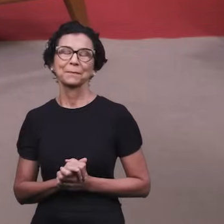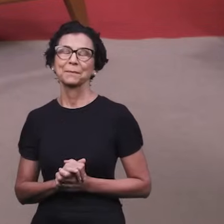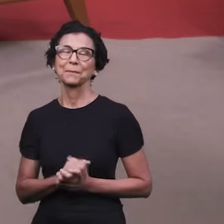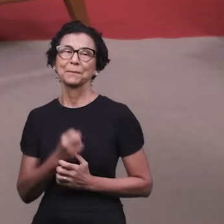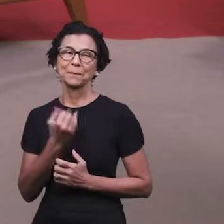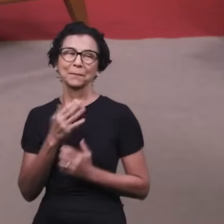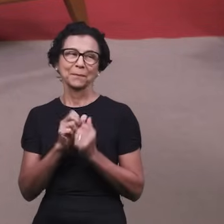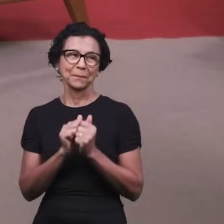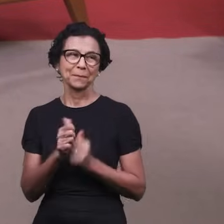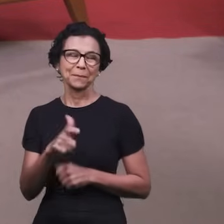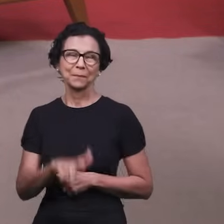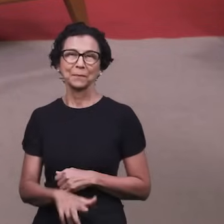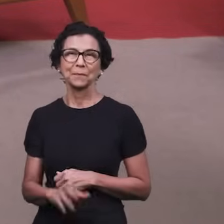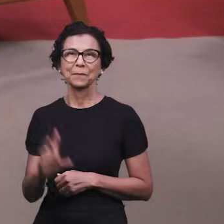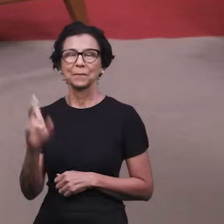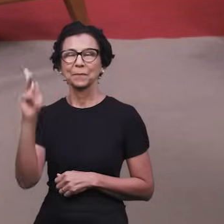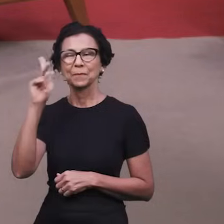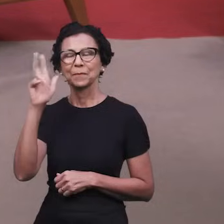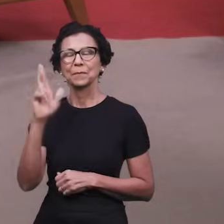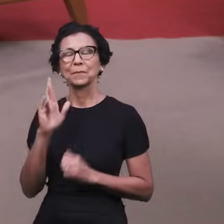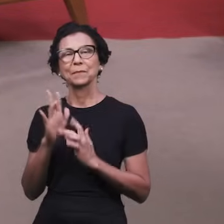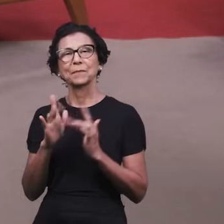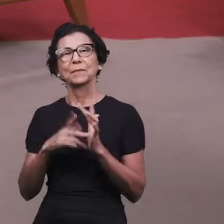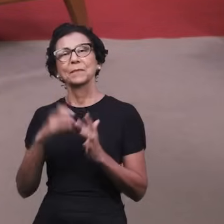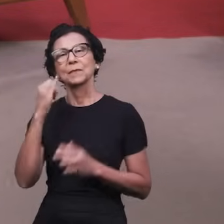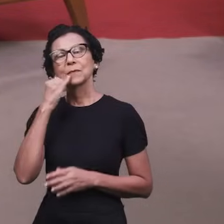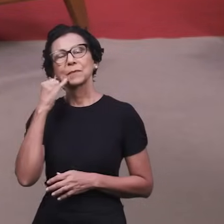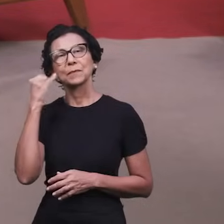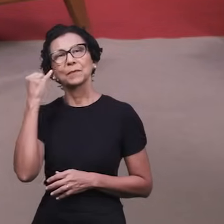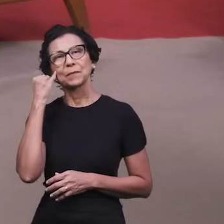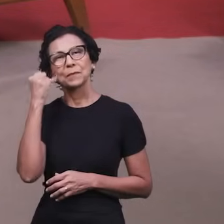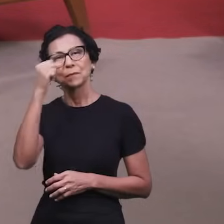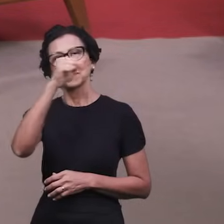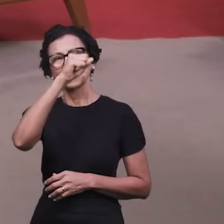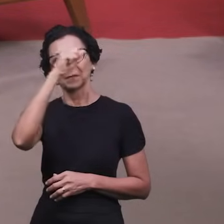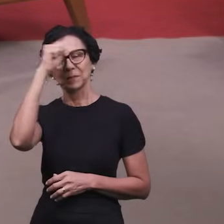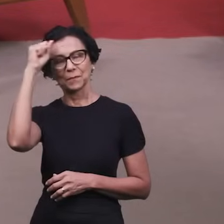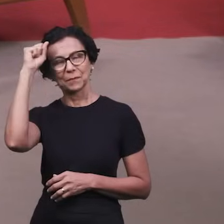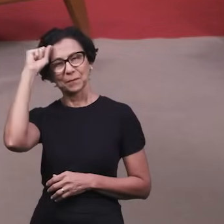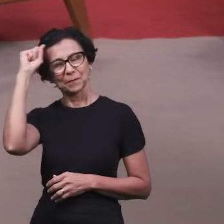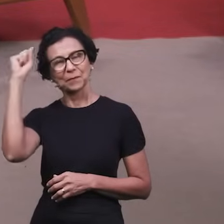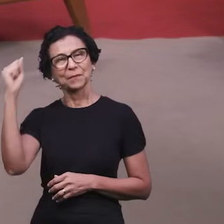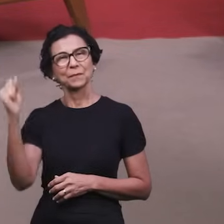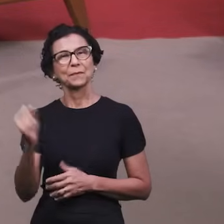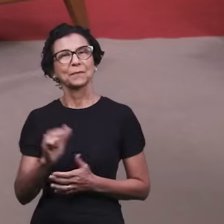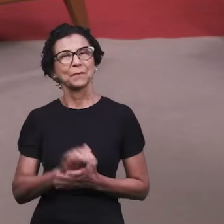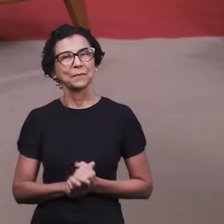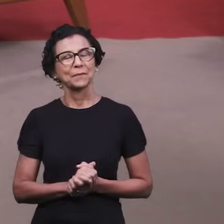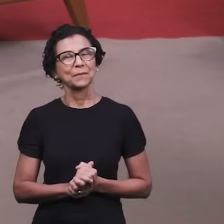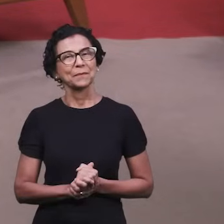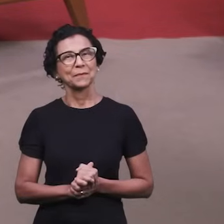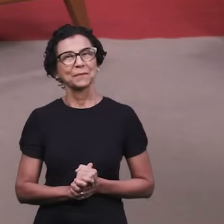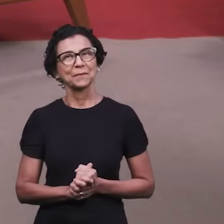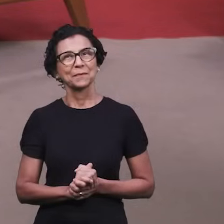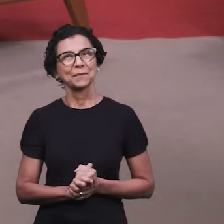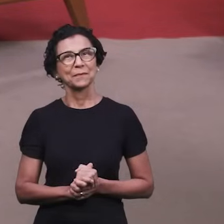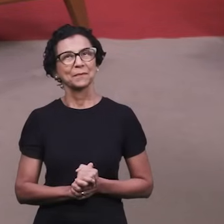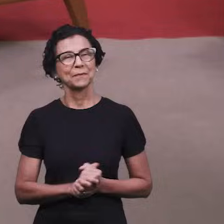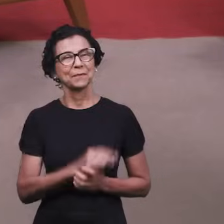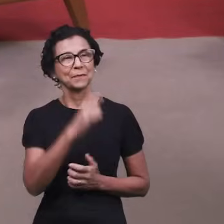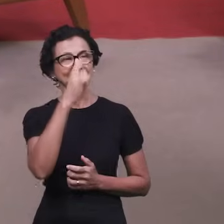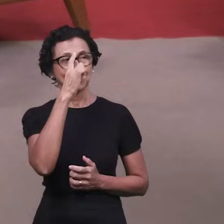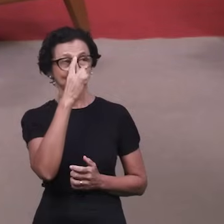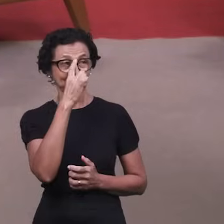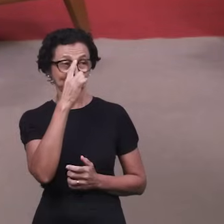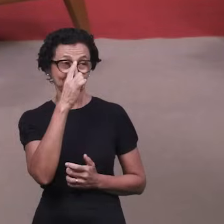eu acho que Sérgio concorda com o que eu vou dizer, contarmos com a sua companhia nesse programa ao longo desse ano. Sem dúvida. Mais um ano,